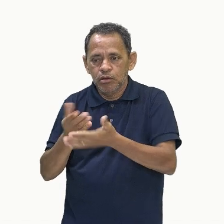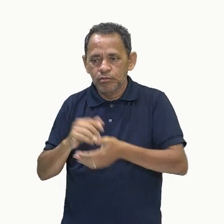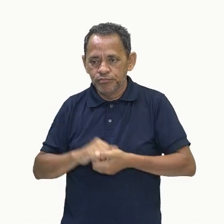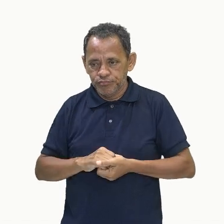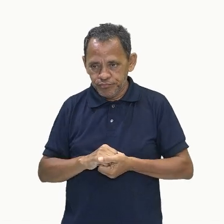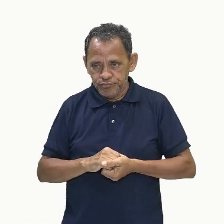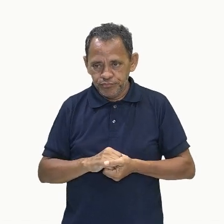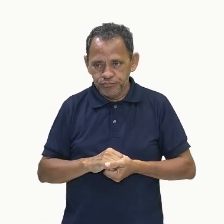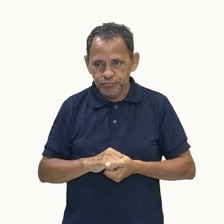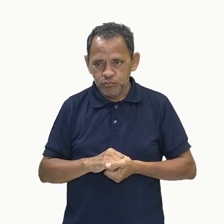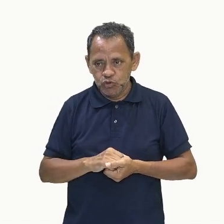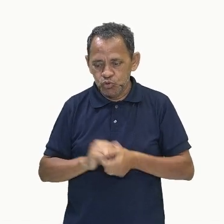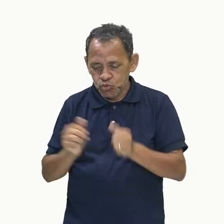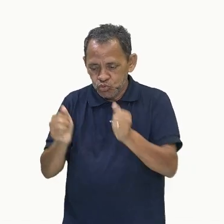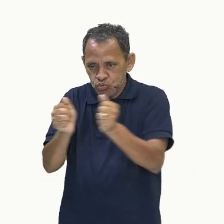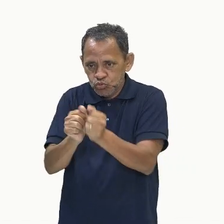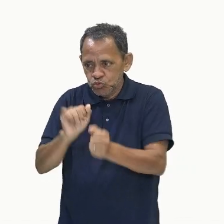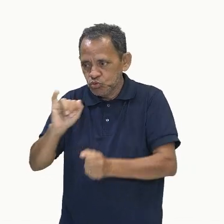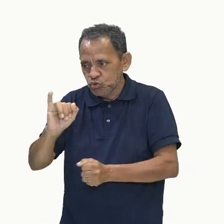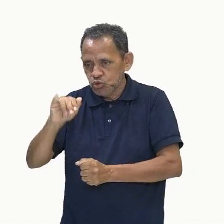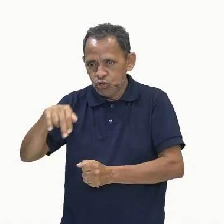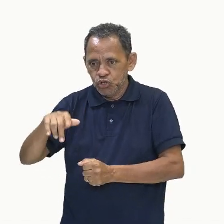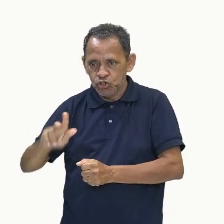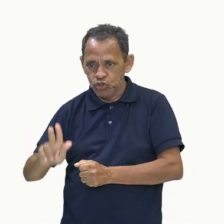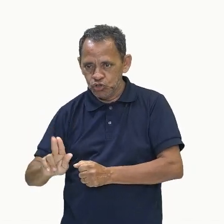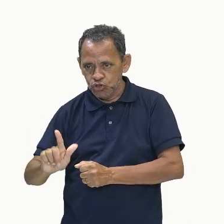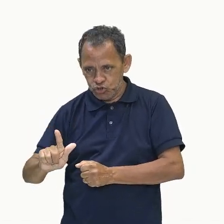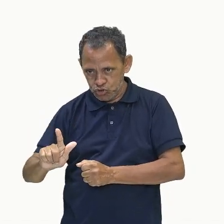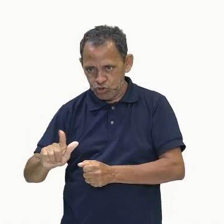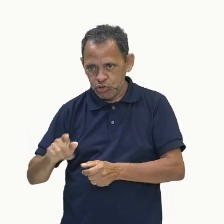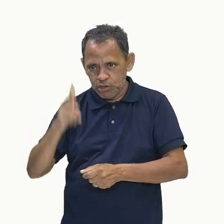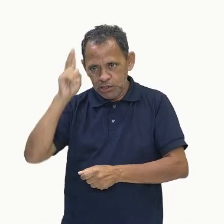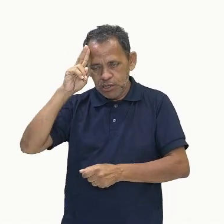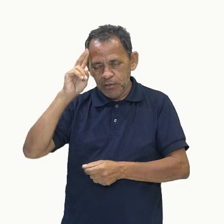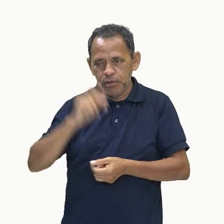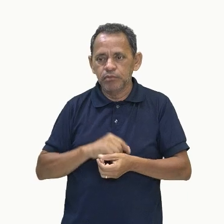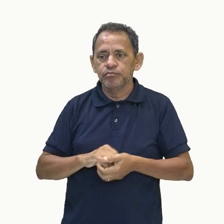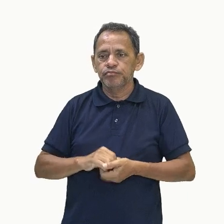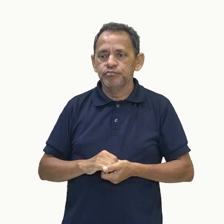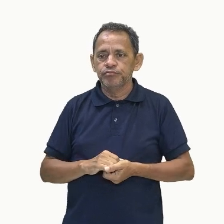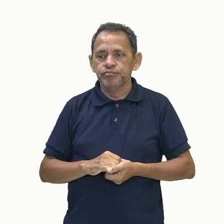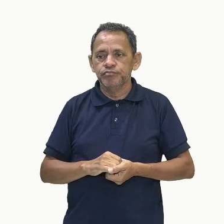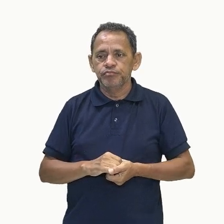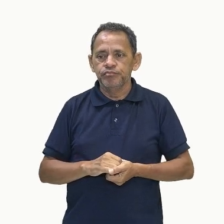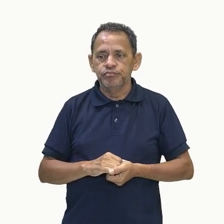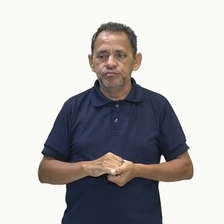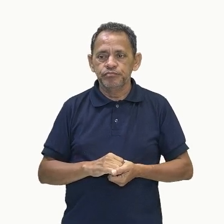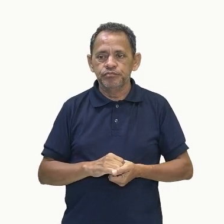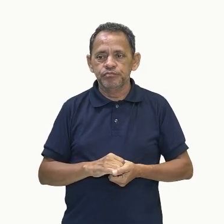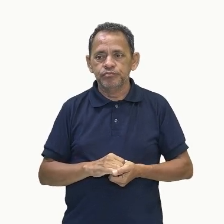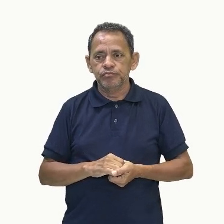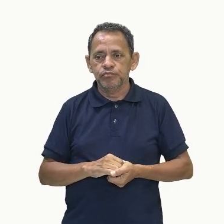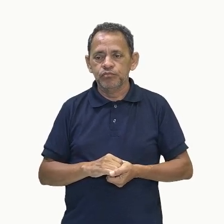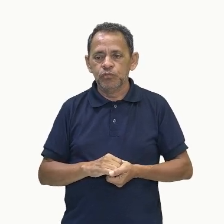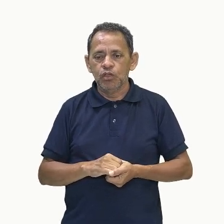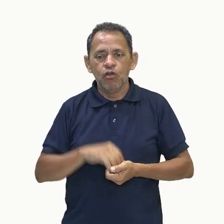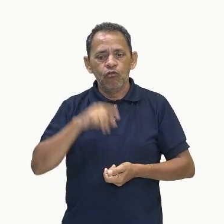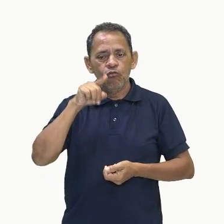com o ing, lembra que o ing é o gerúndio, né? Ando, endo ou indo em português. E ele fala,